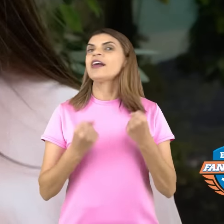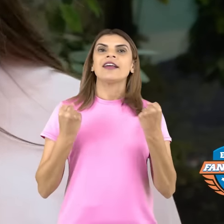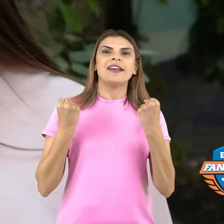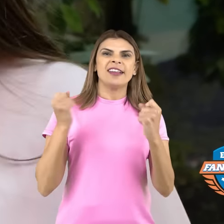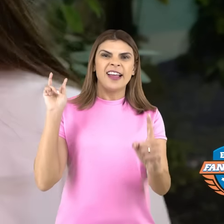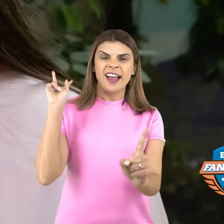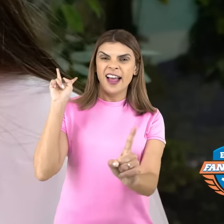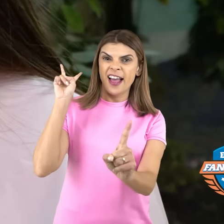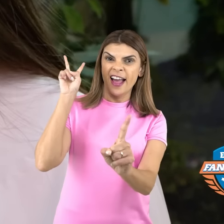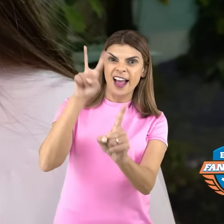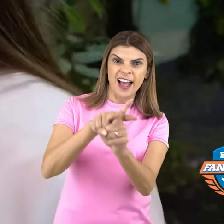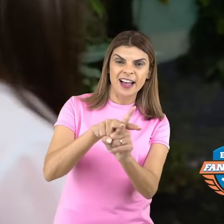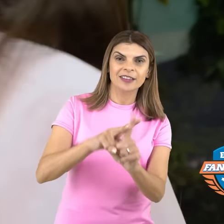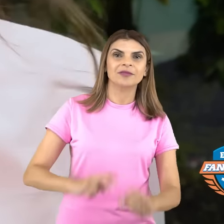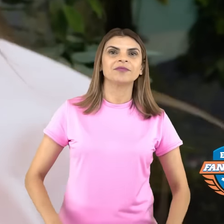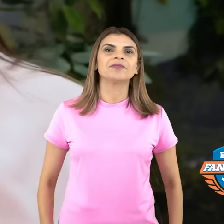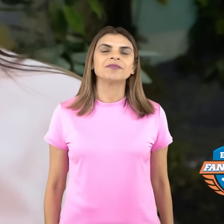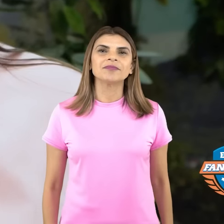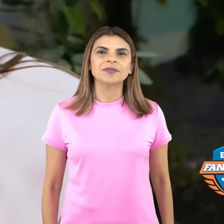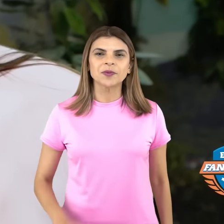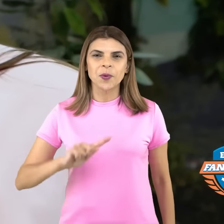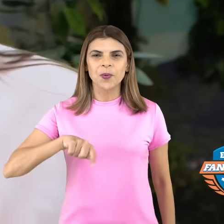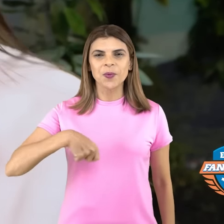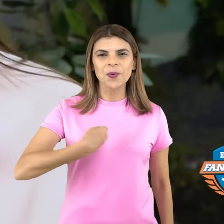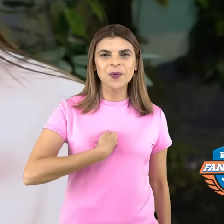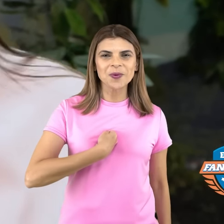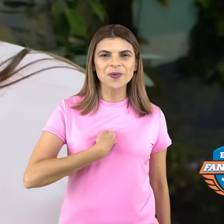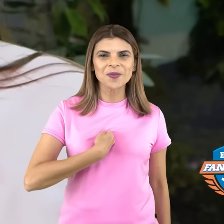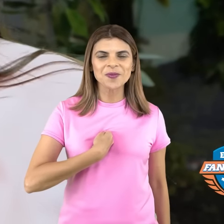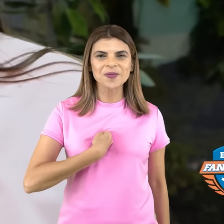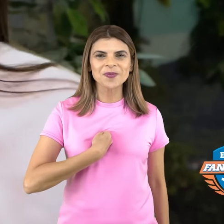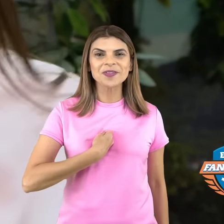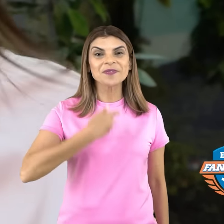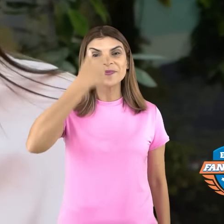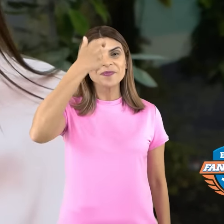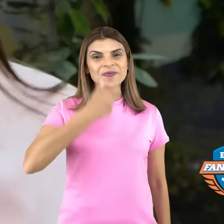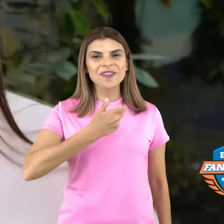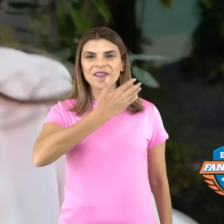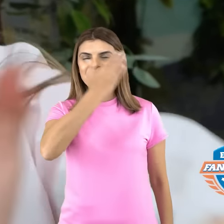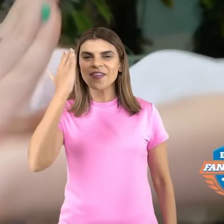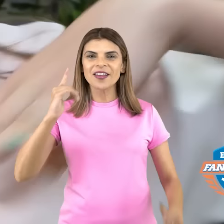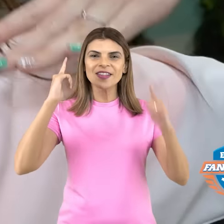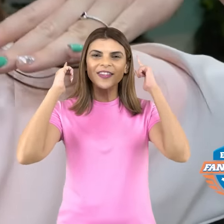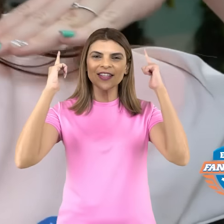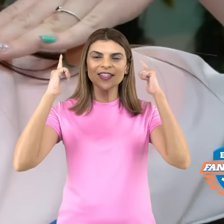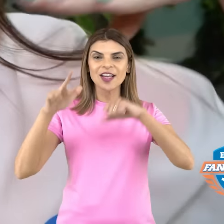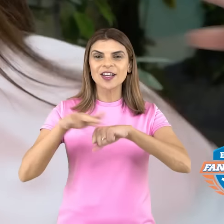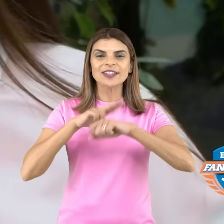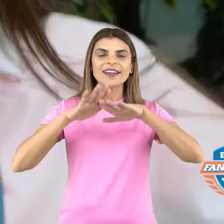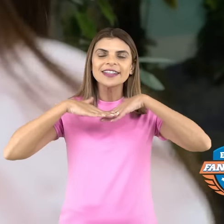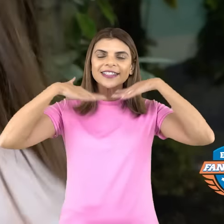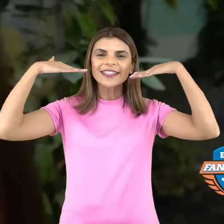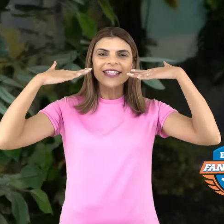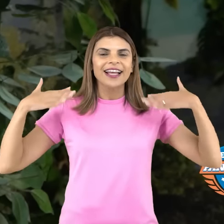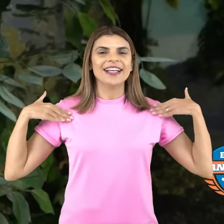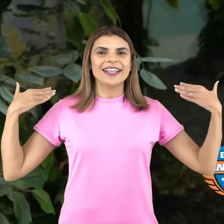Ah! Atacar! Eu sou a aventureira roxa e eu tenho alegria.